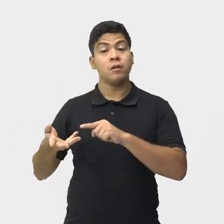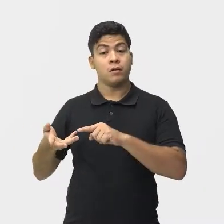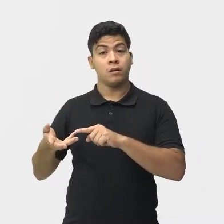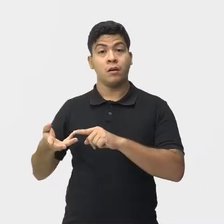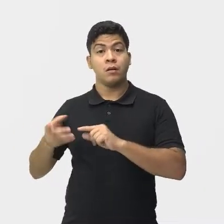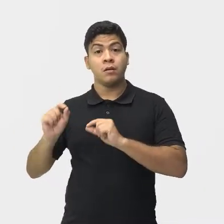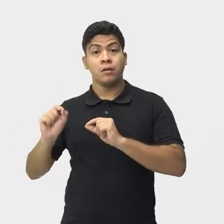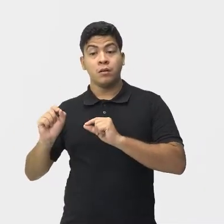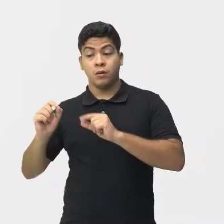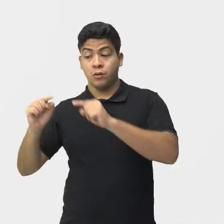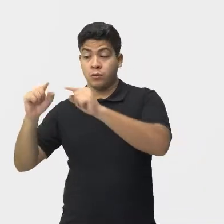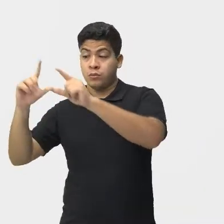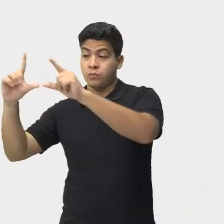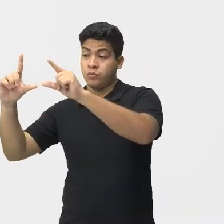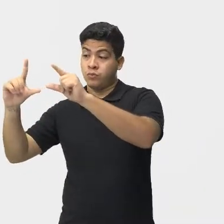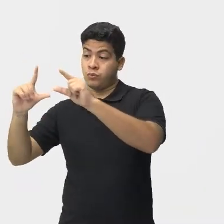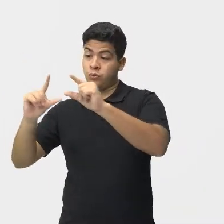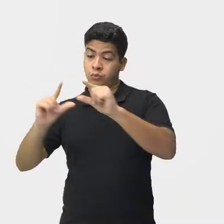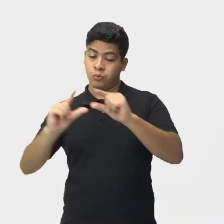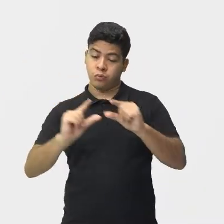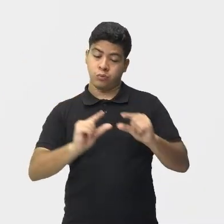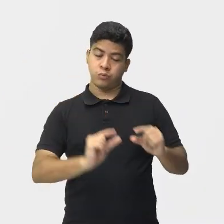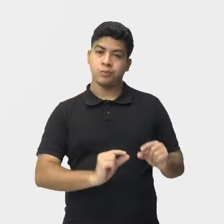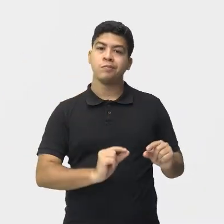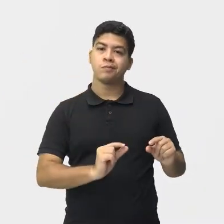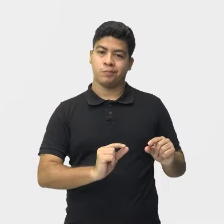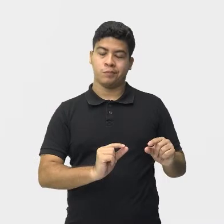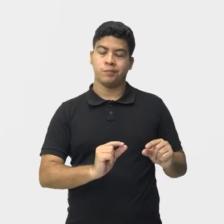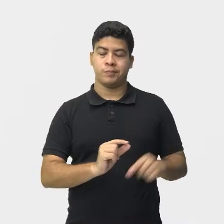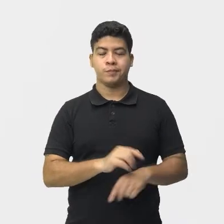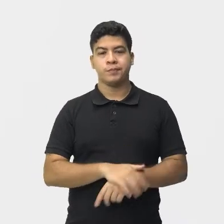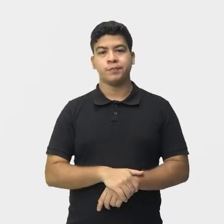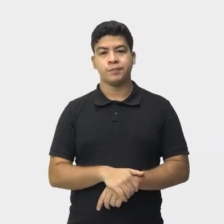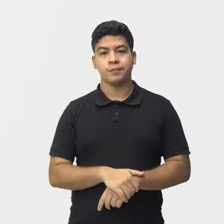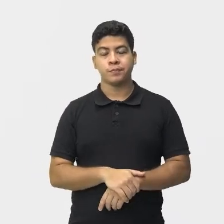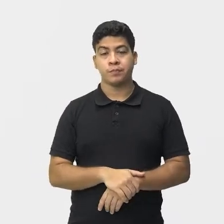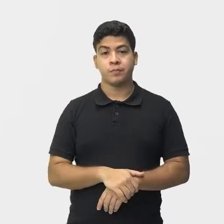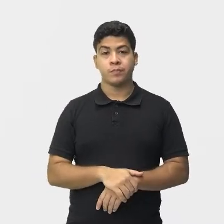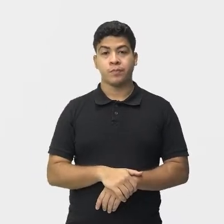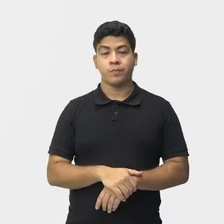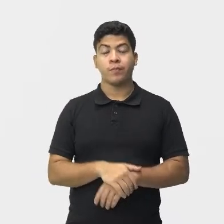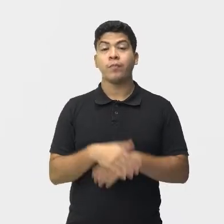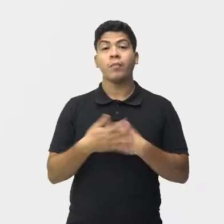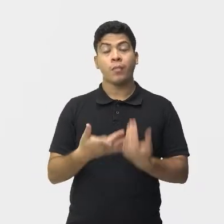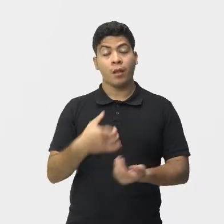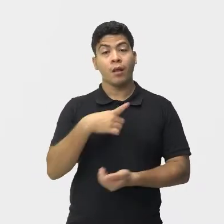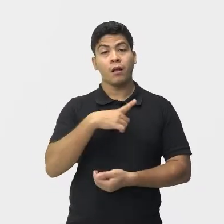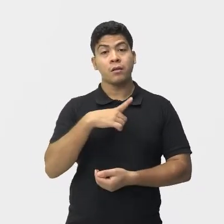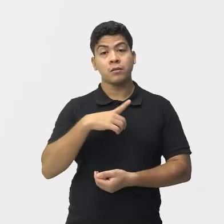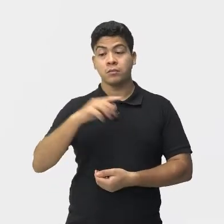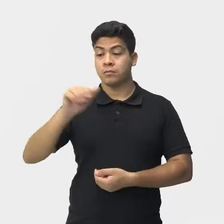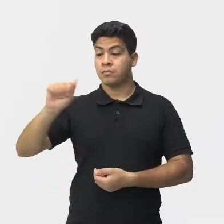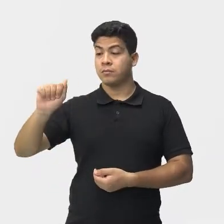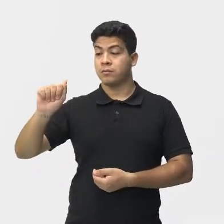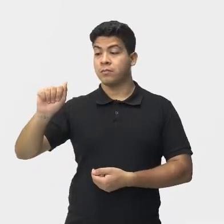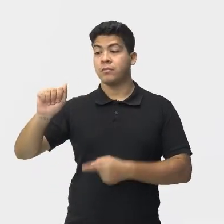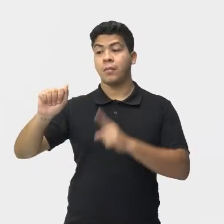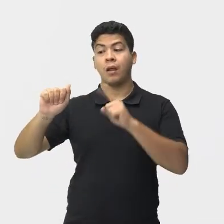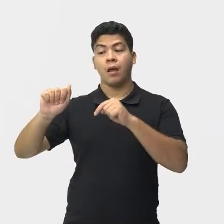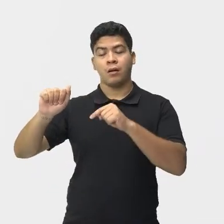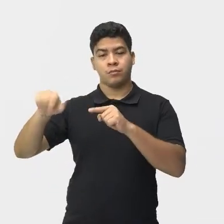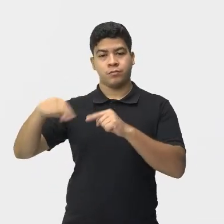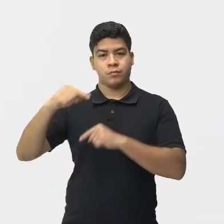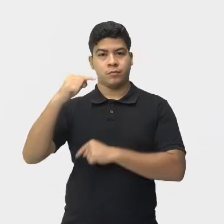que a velocidade vai diminuir com o passar do tempo, tá certo? Nesse caso aí, nós temos que o A é